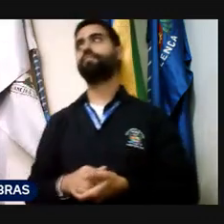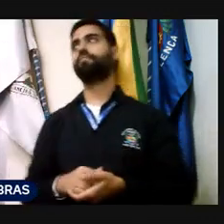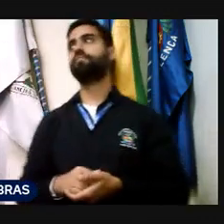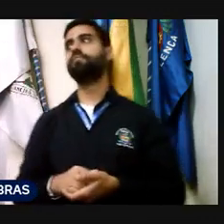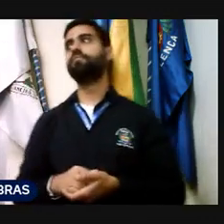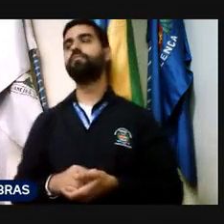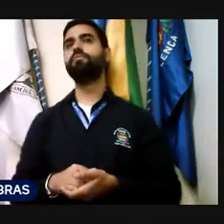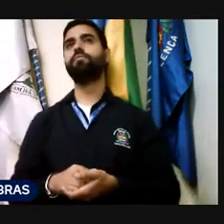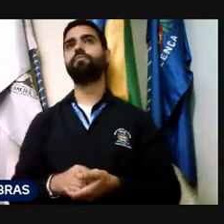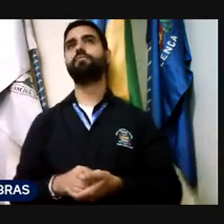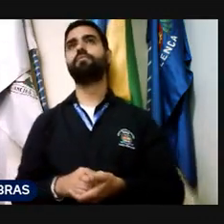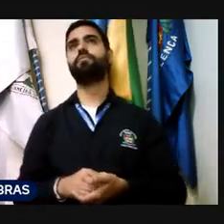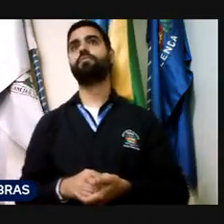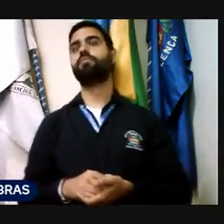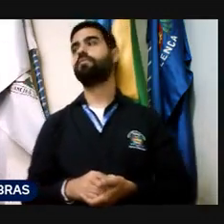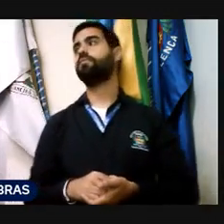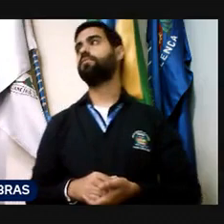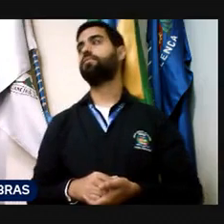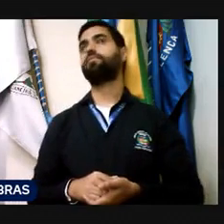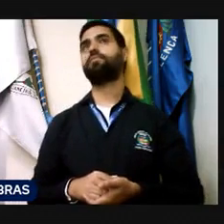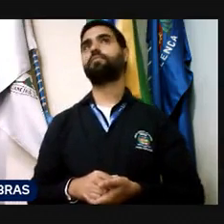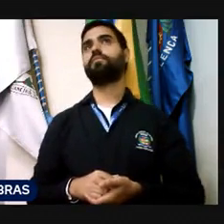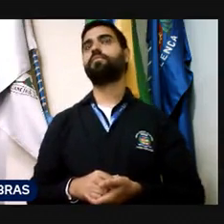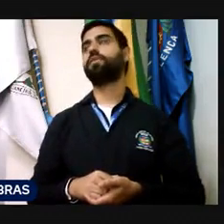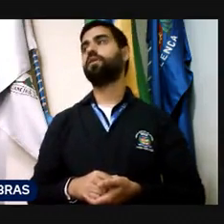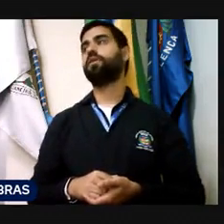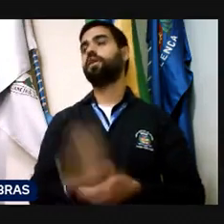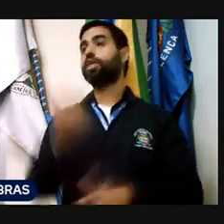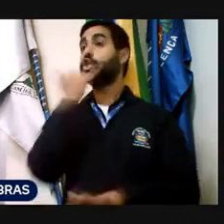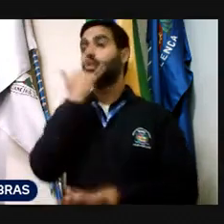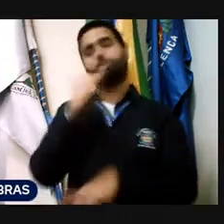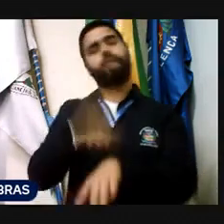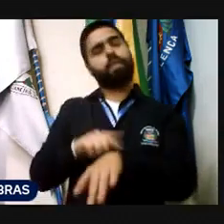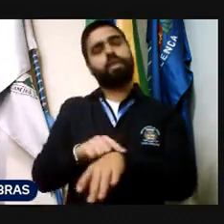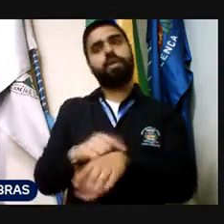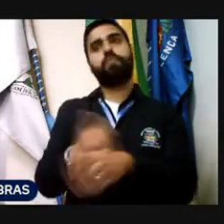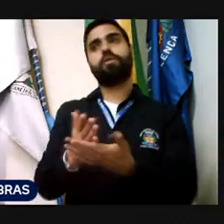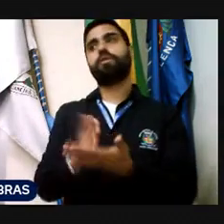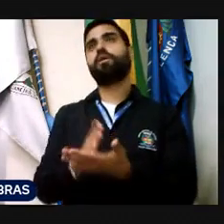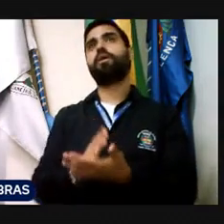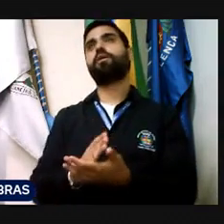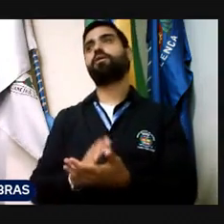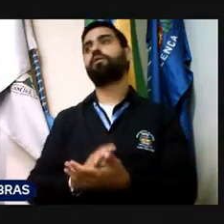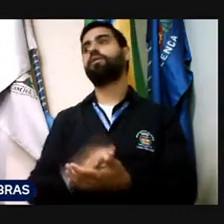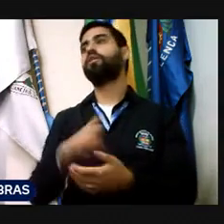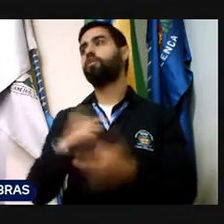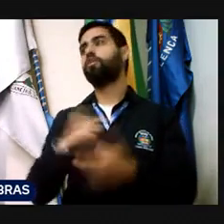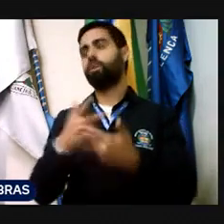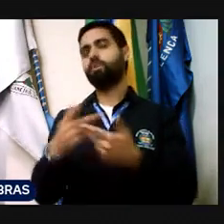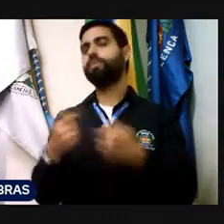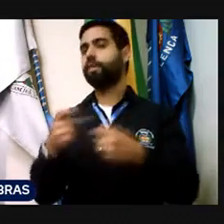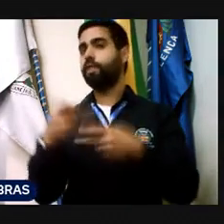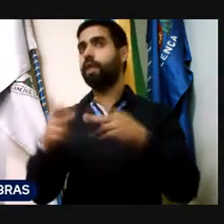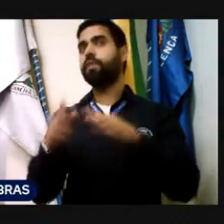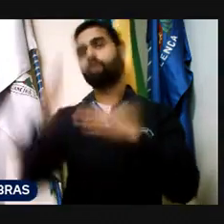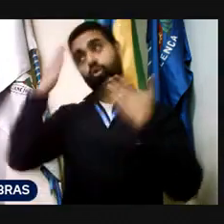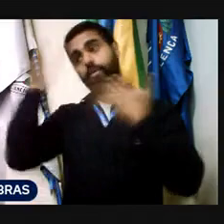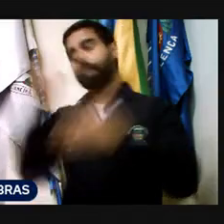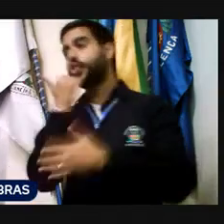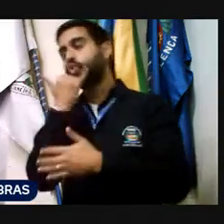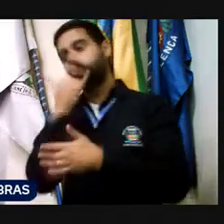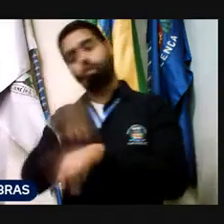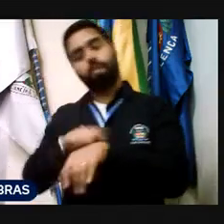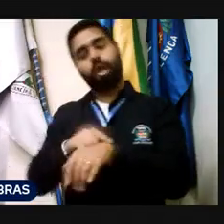ok? Presidente, já avancei no meu tempo, desculpa. E já a gente voltou aí, tinha algumas coisas que a gente precisava falar. E obrigado aí,